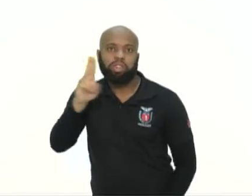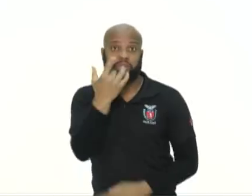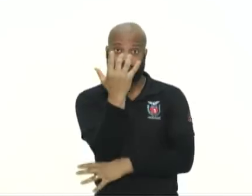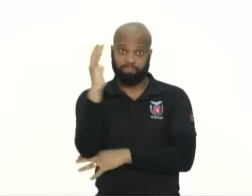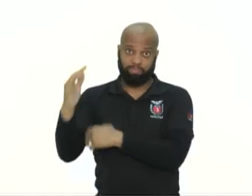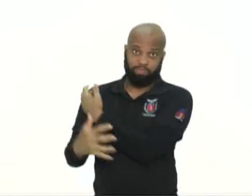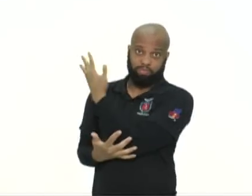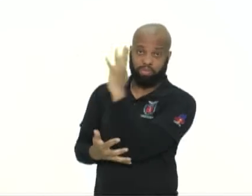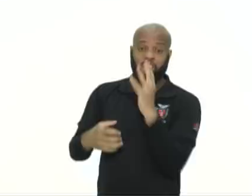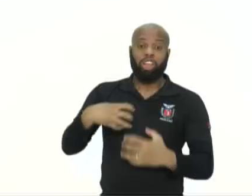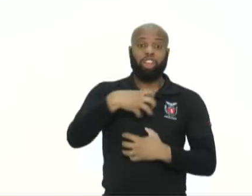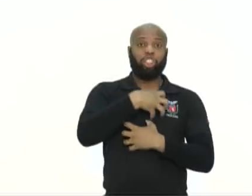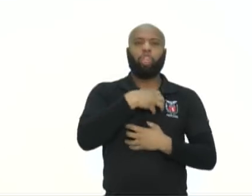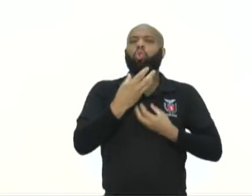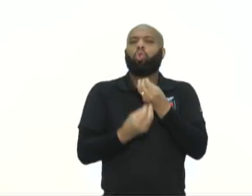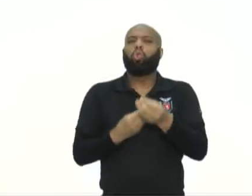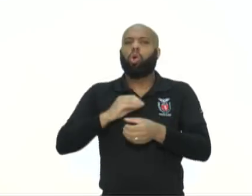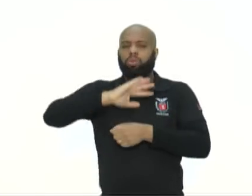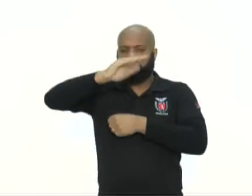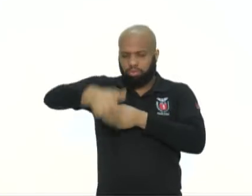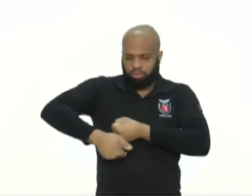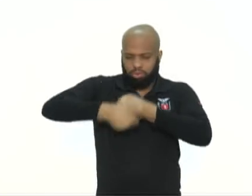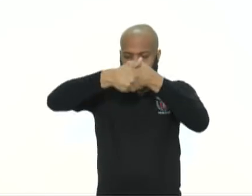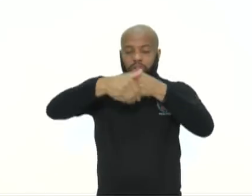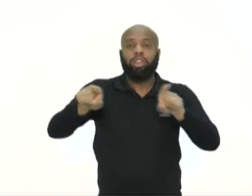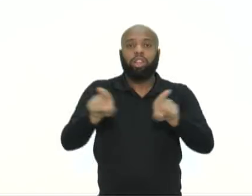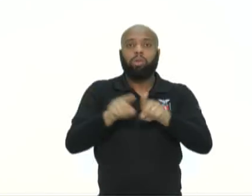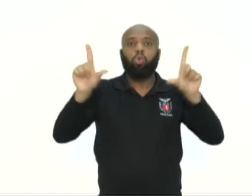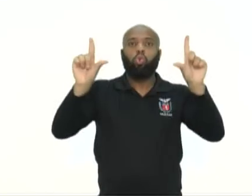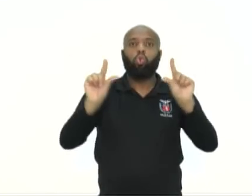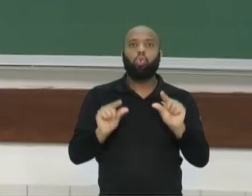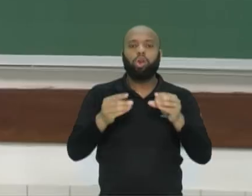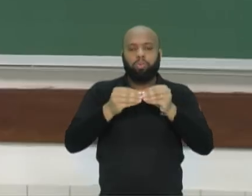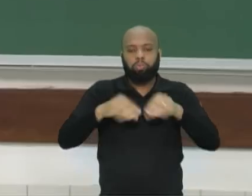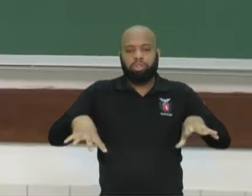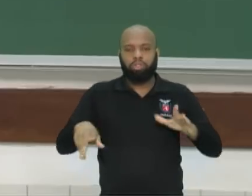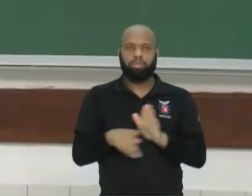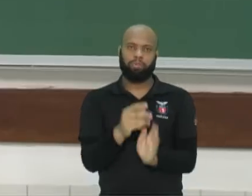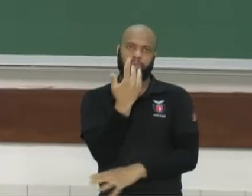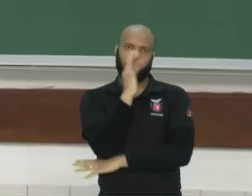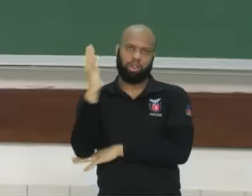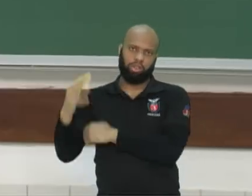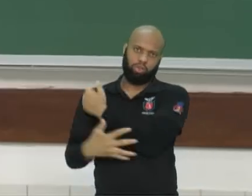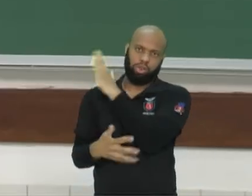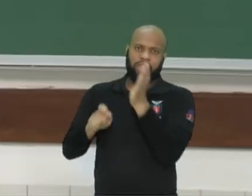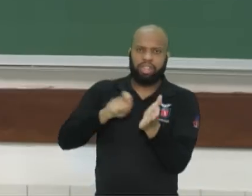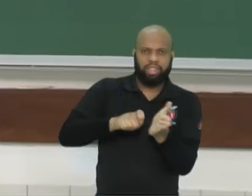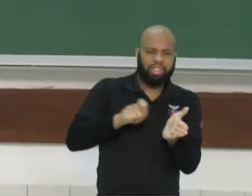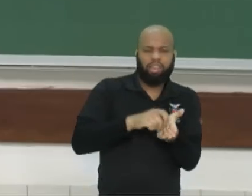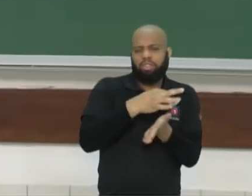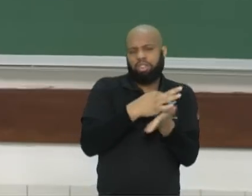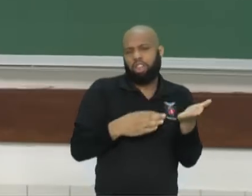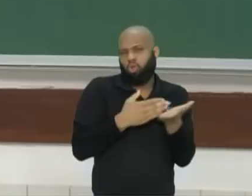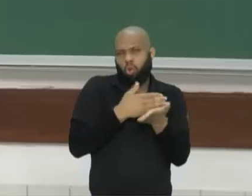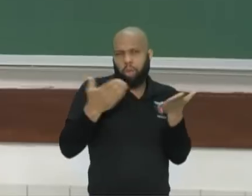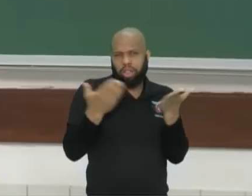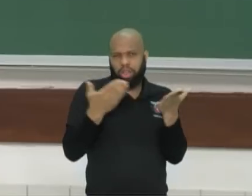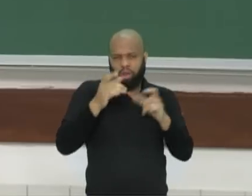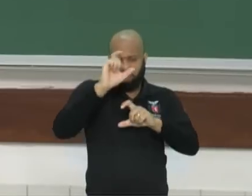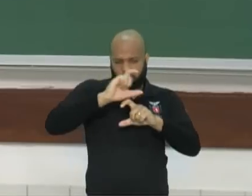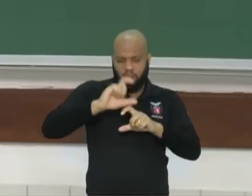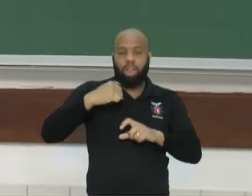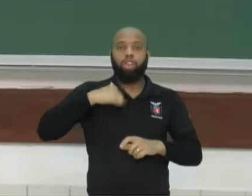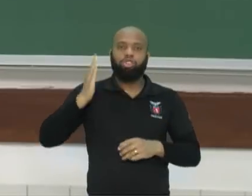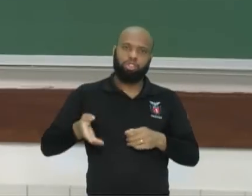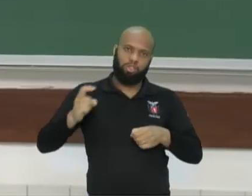sustentável, diminuindo a degradação e os impactos no meio natural. Então, façam ali pelo menos um início, alguns tópicos, e aí a